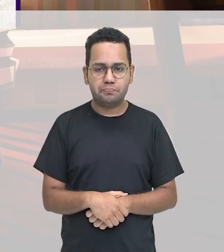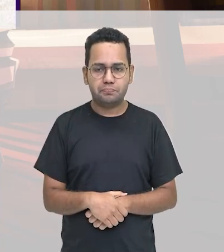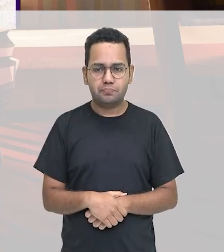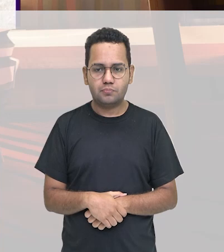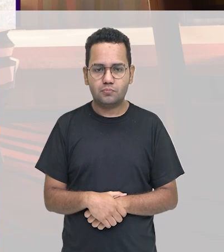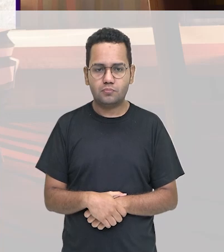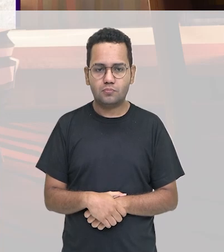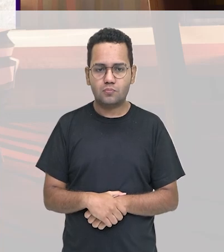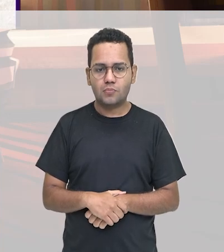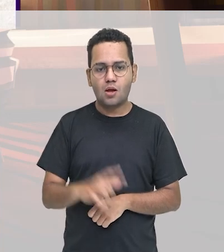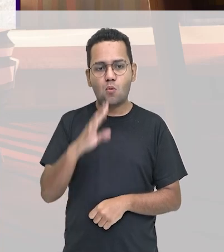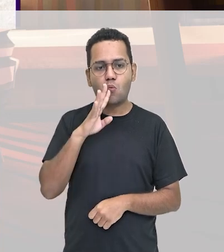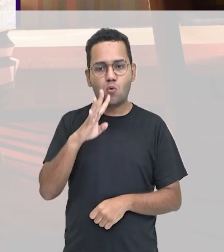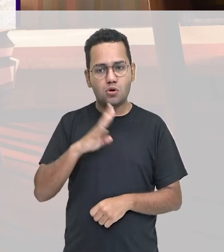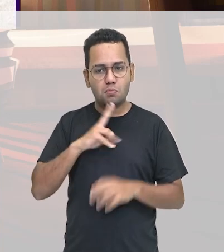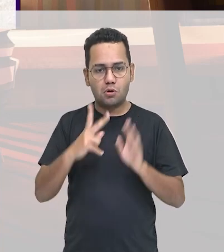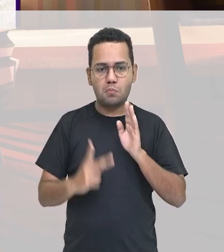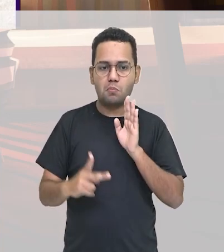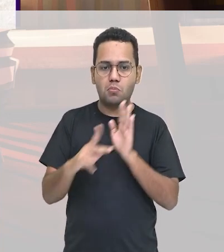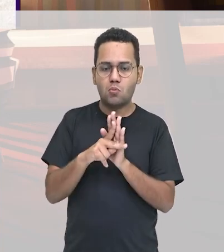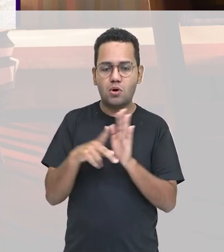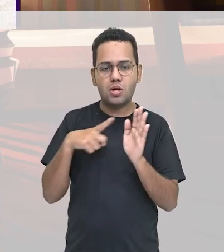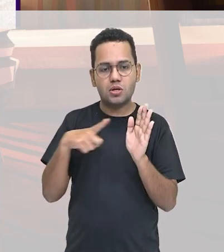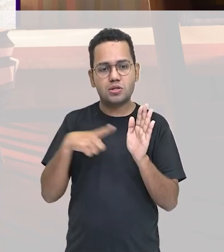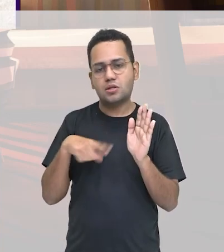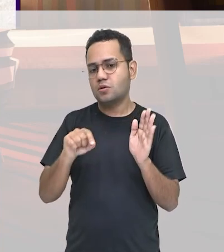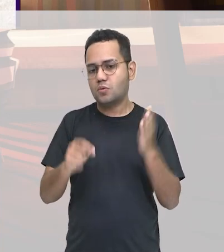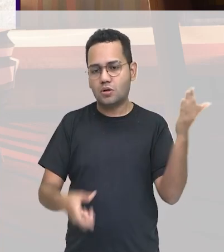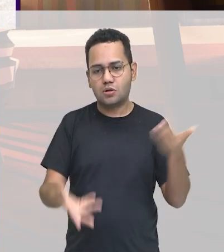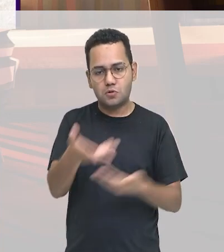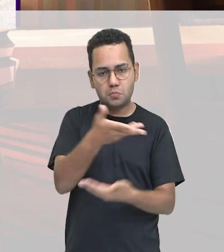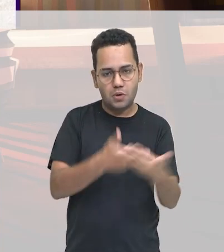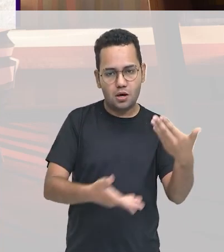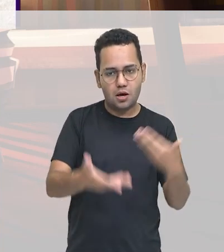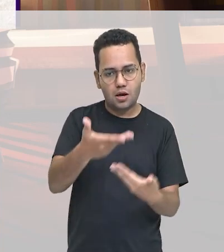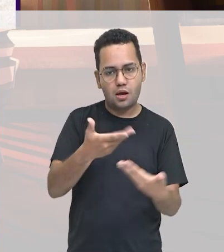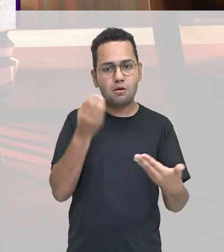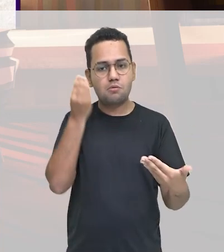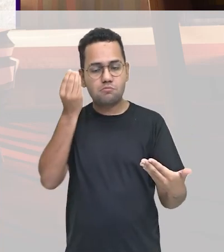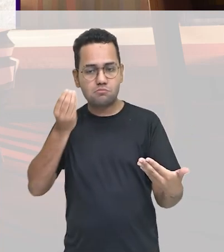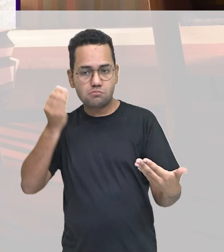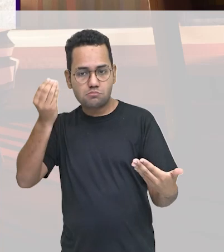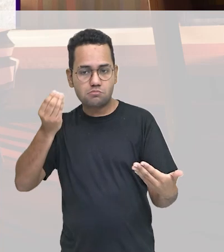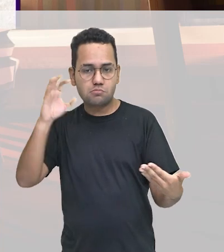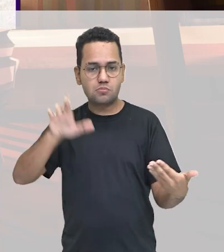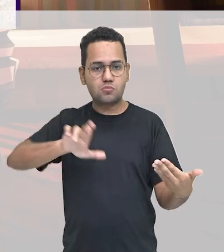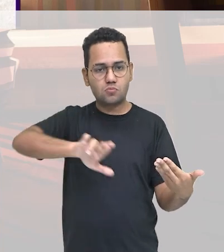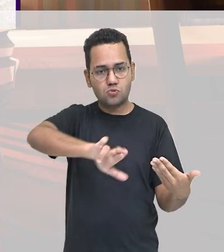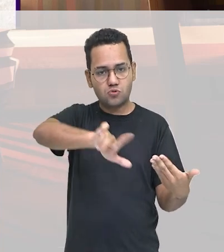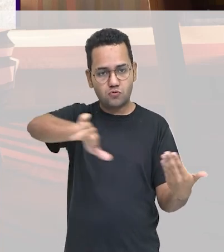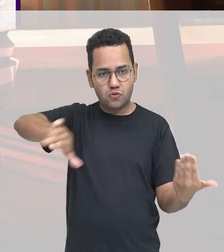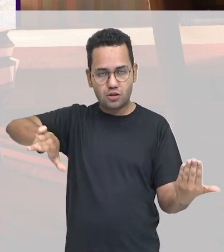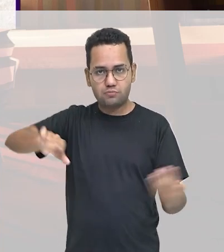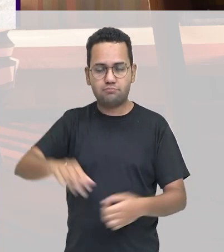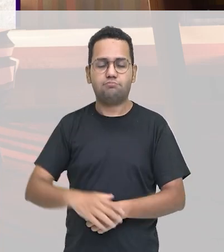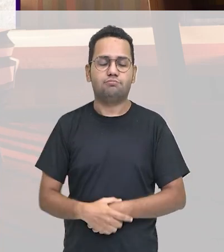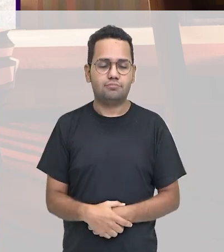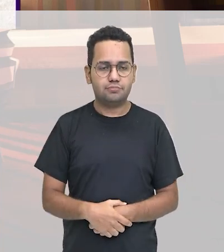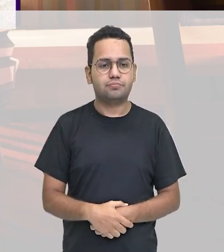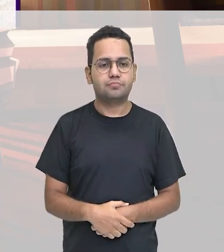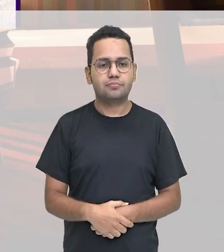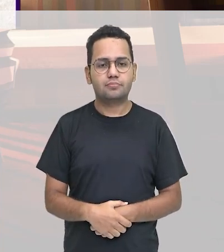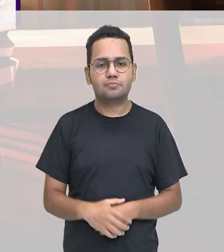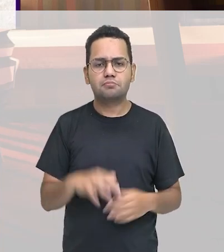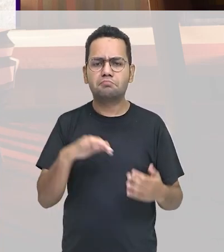relação entre a experiência e a sociedade em geral. Desta forma,